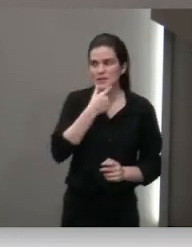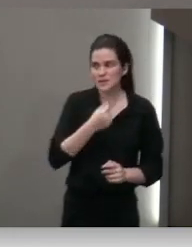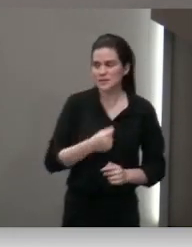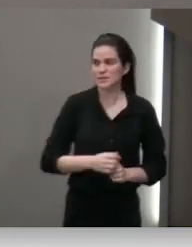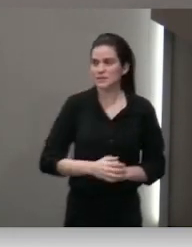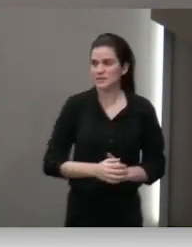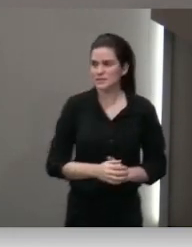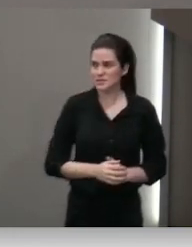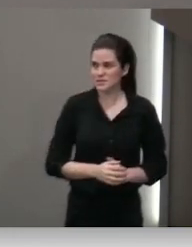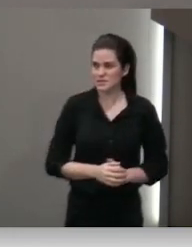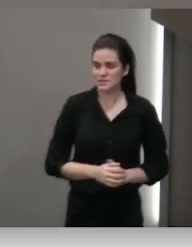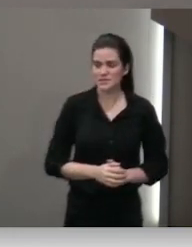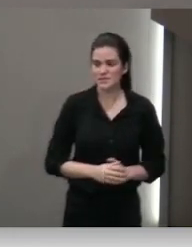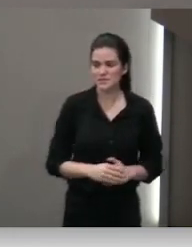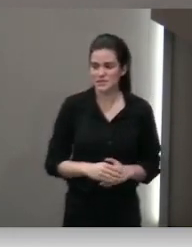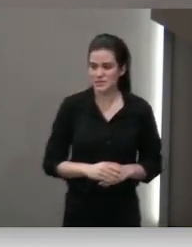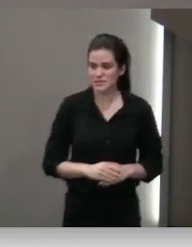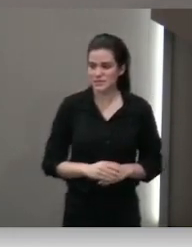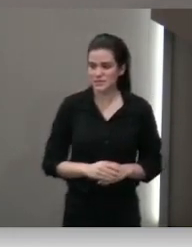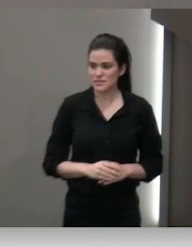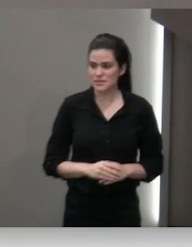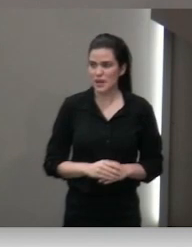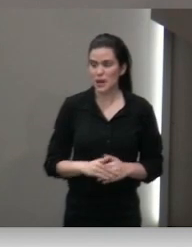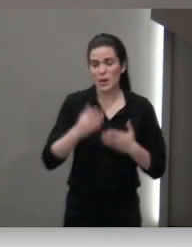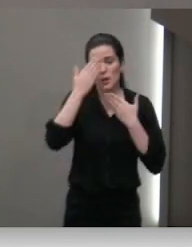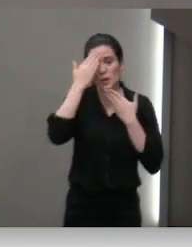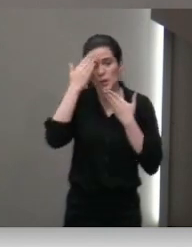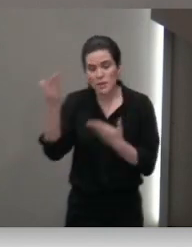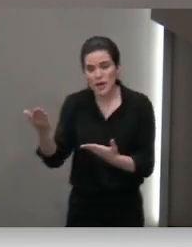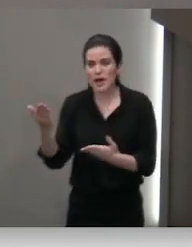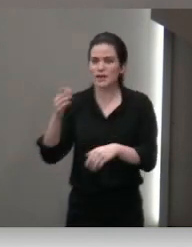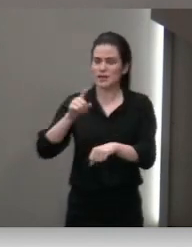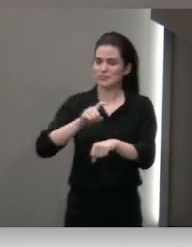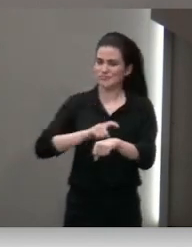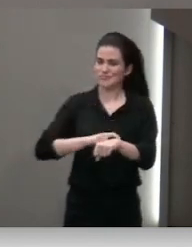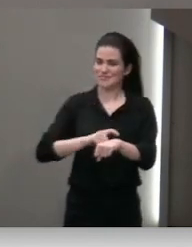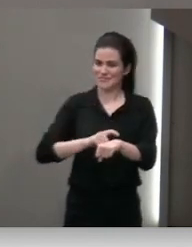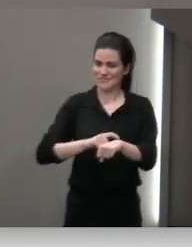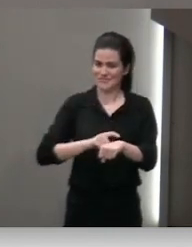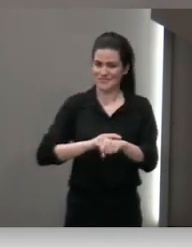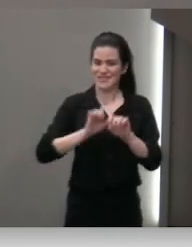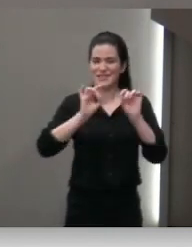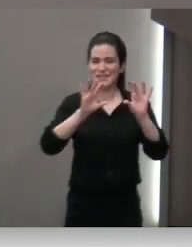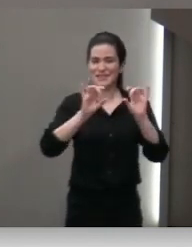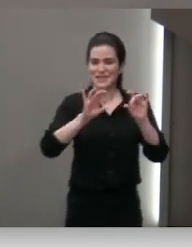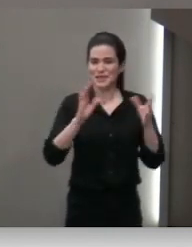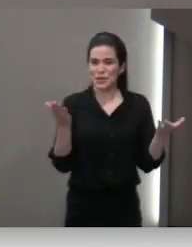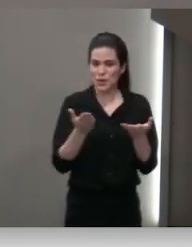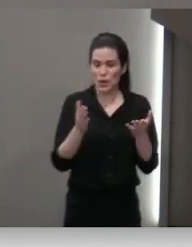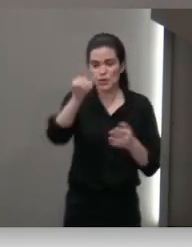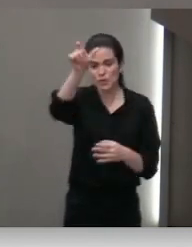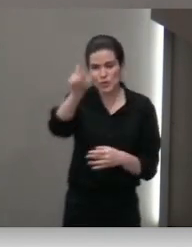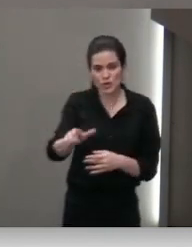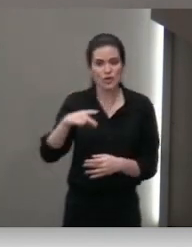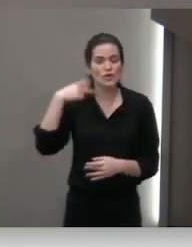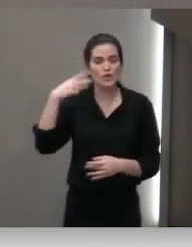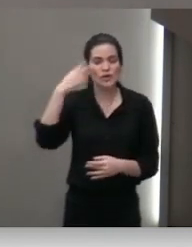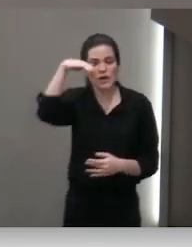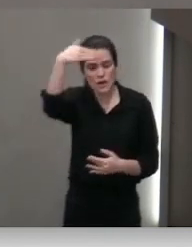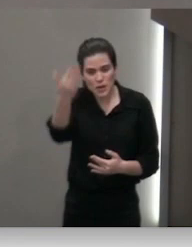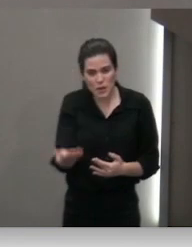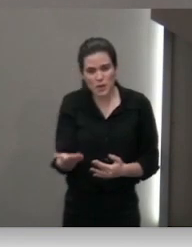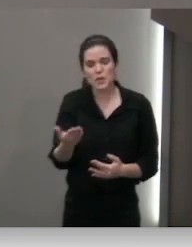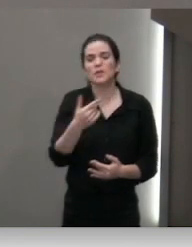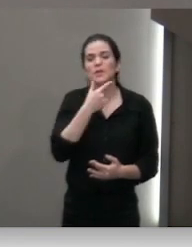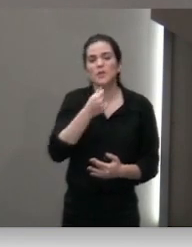meu requerimento em conceder a destinação de vereador emérito no município de Passo Fundo ao senhor